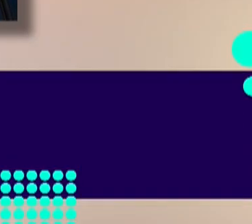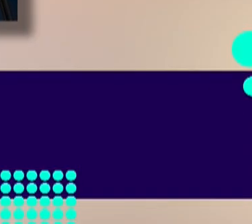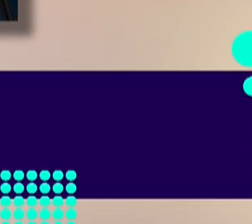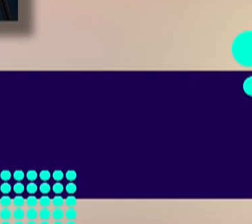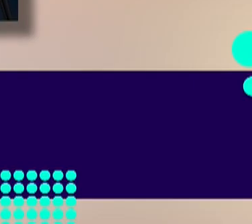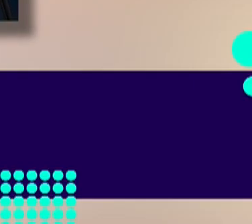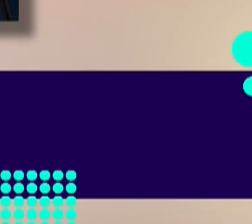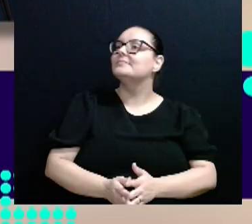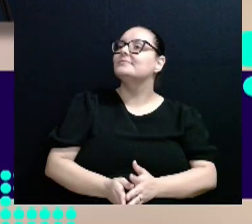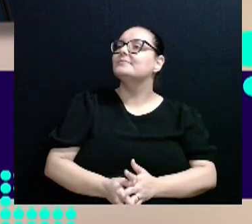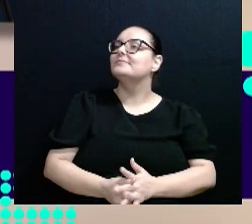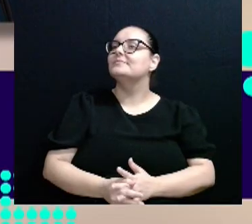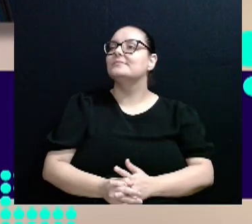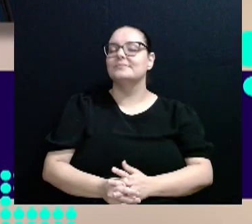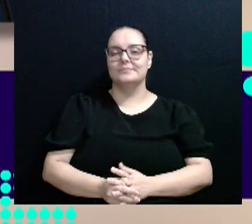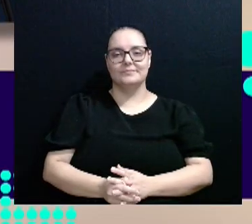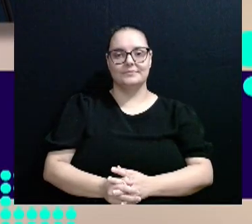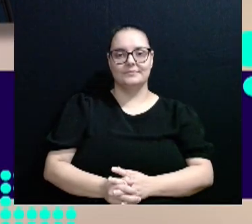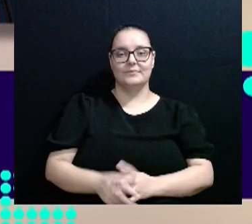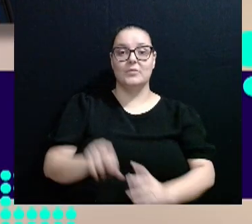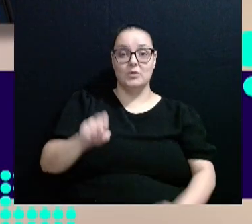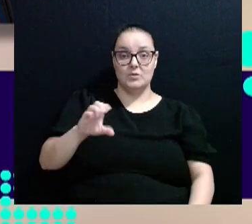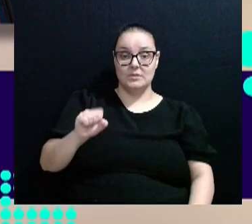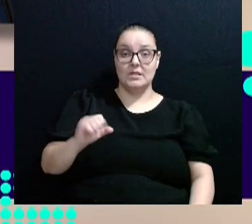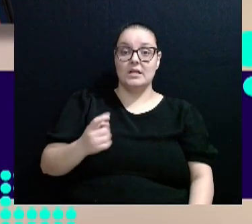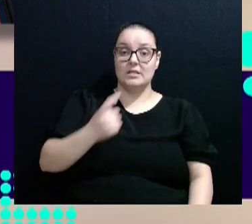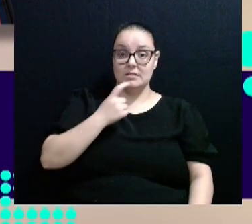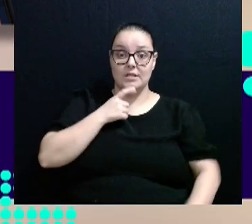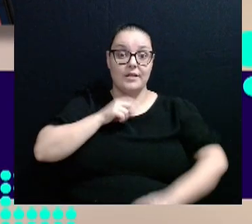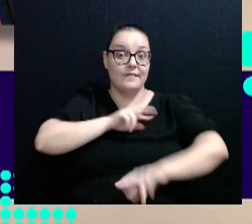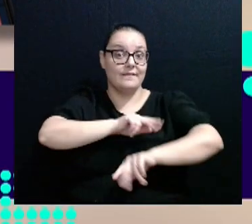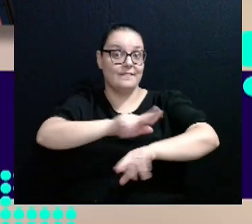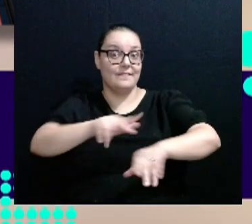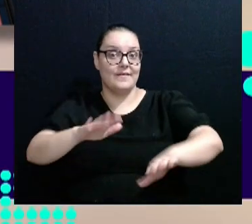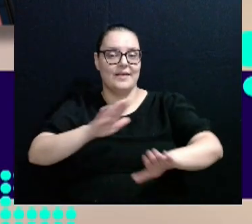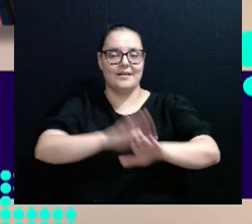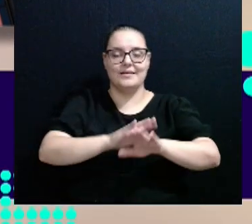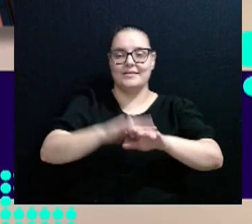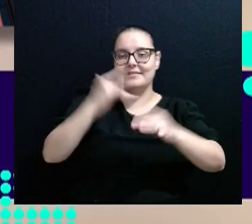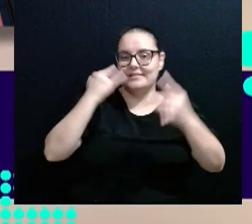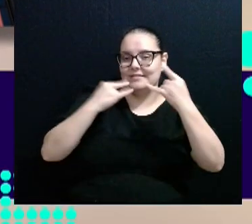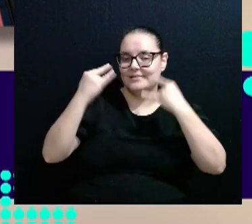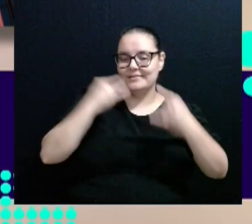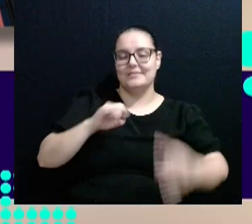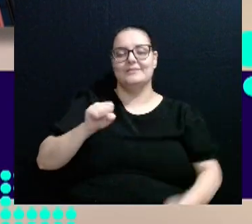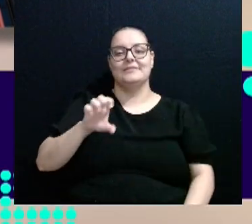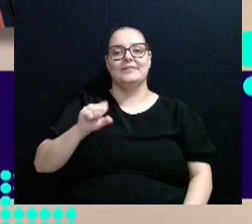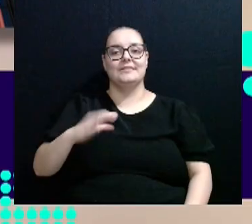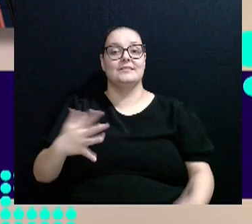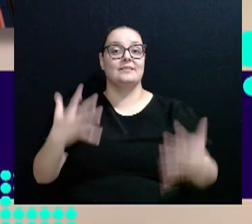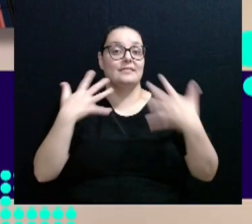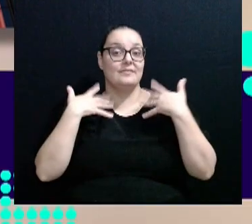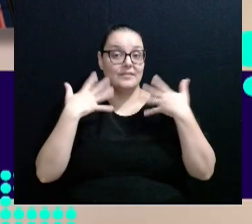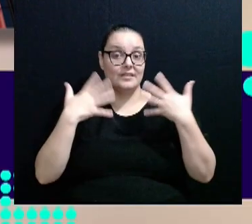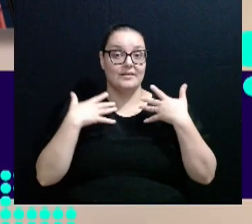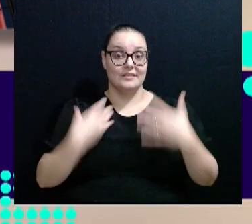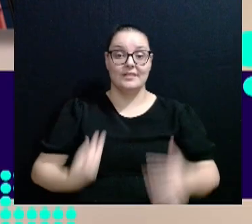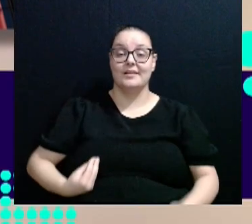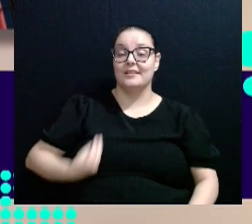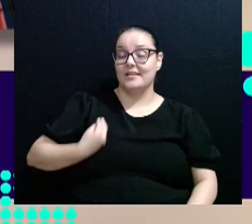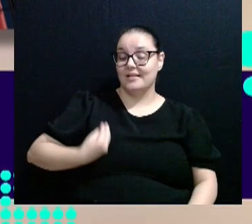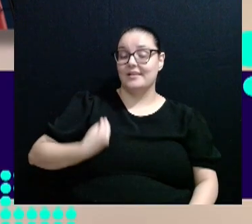No Sesc Campinas, várias atrações e atividades no Sesc Verão. Nas vivências,